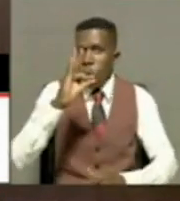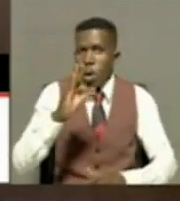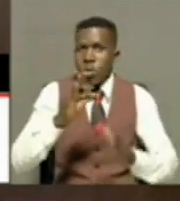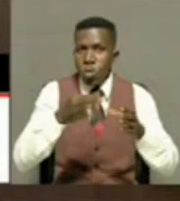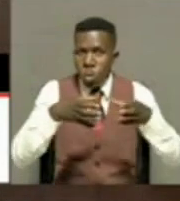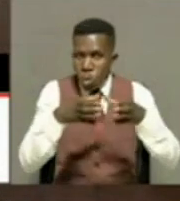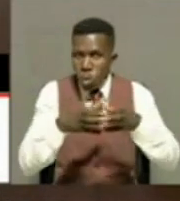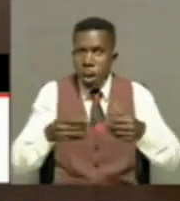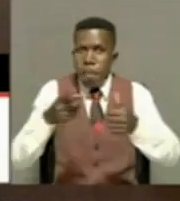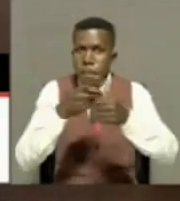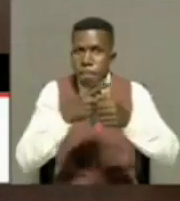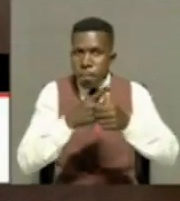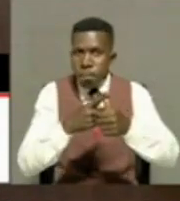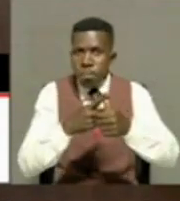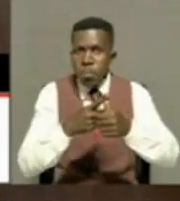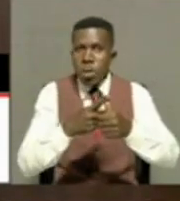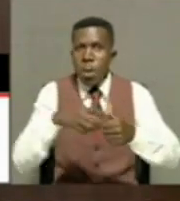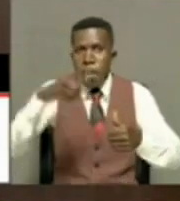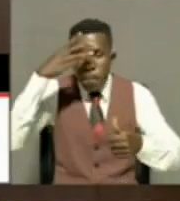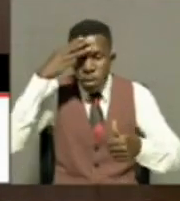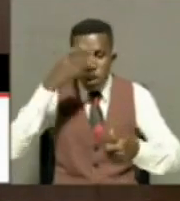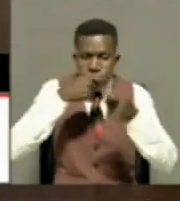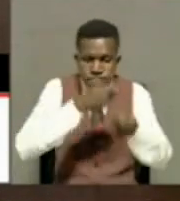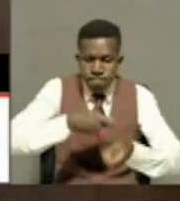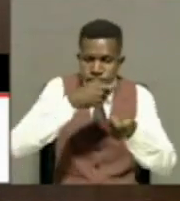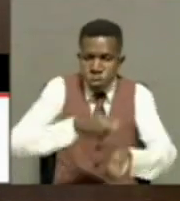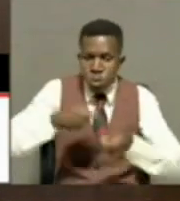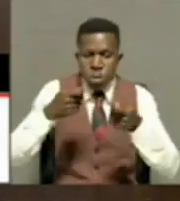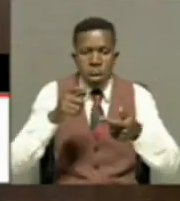primeiro grupo de insumos agrícolas, matérias-primas,